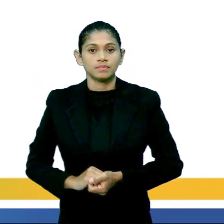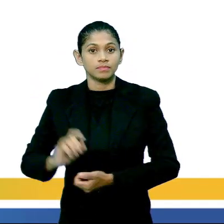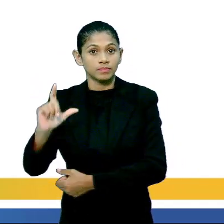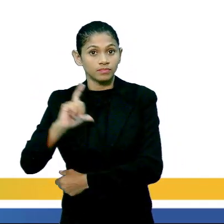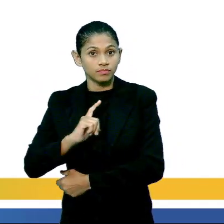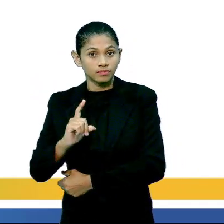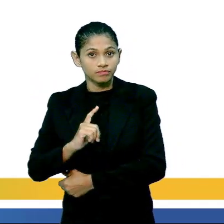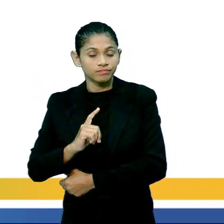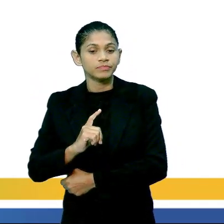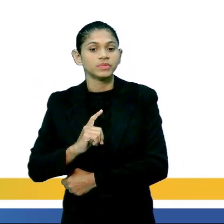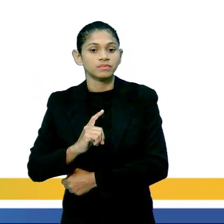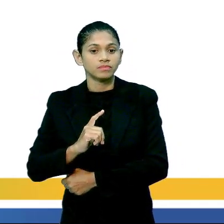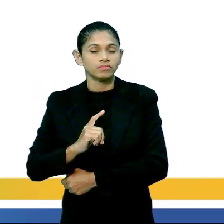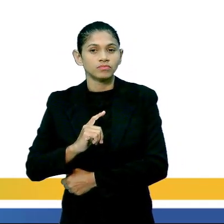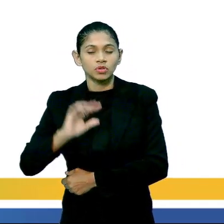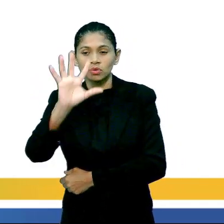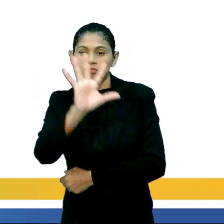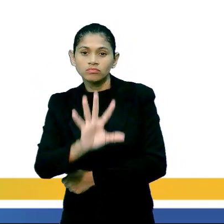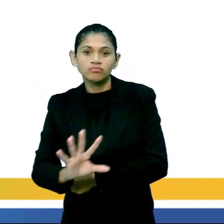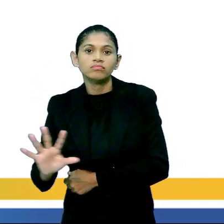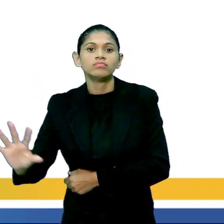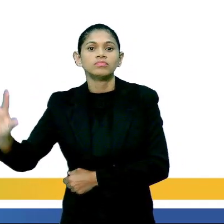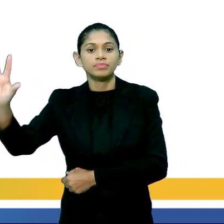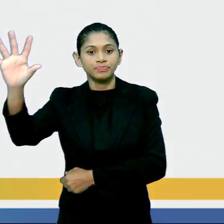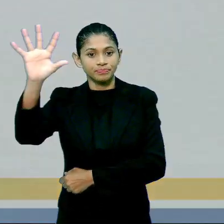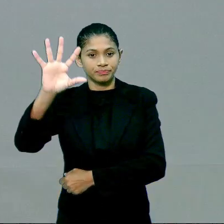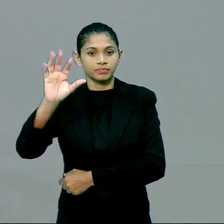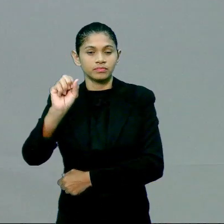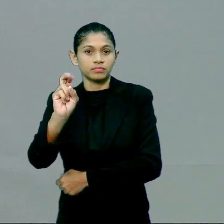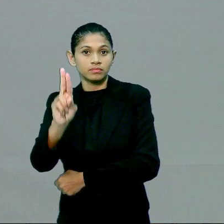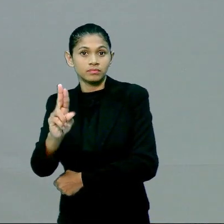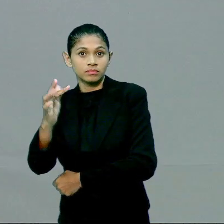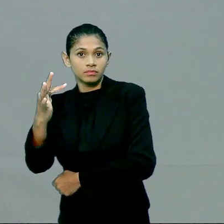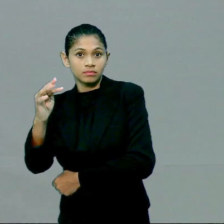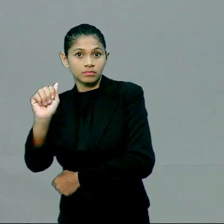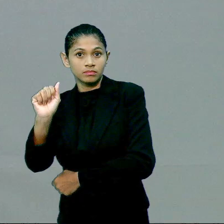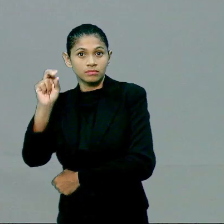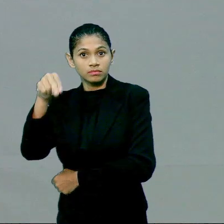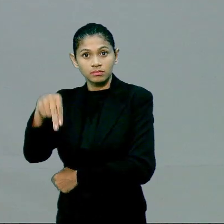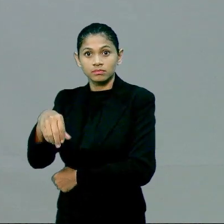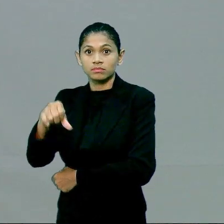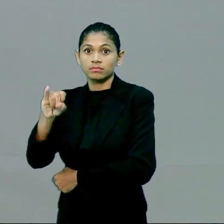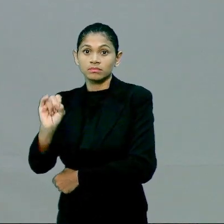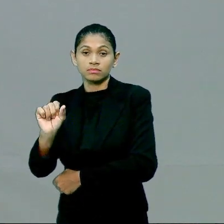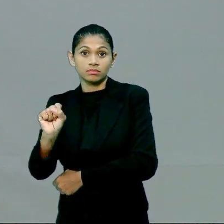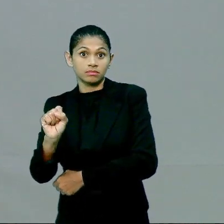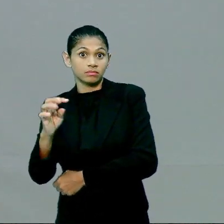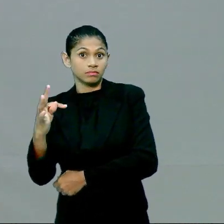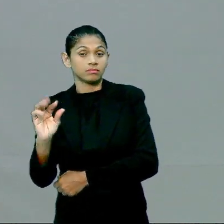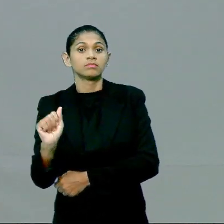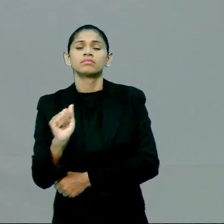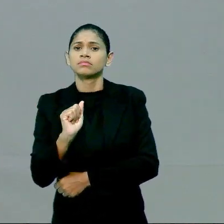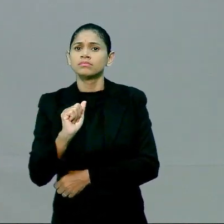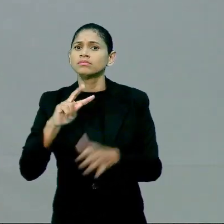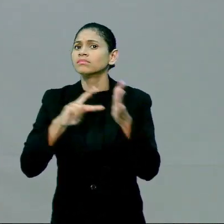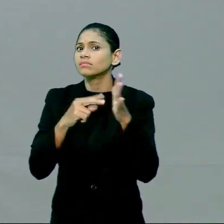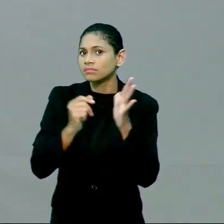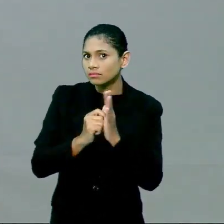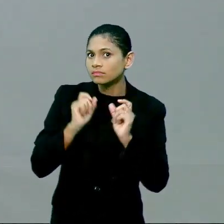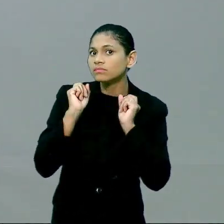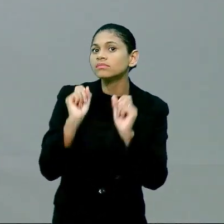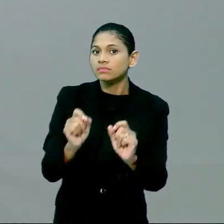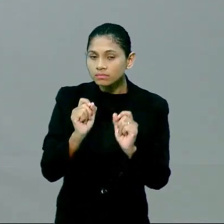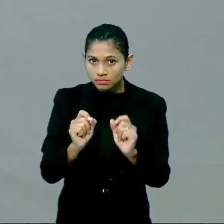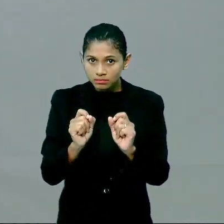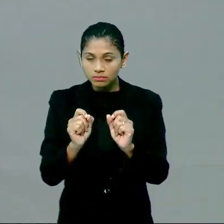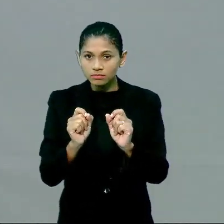gente tem essa maturidade aí do nacionalismo ufanista. Palavras diferentes. Professor, o que é isso? Nacionalismo, você já